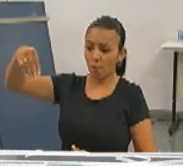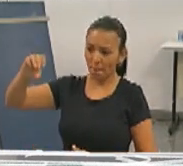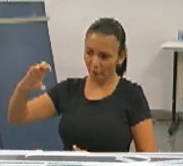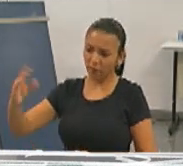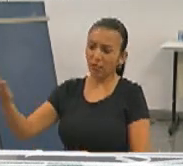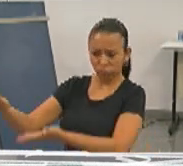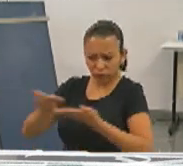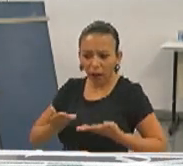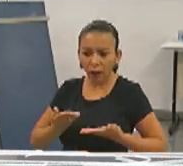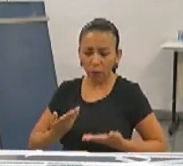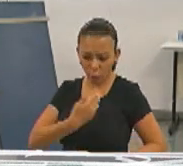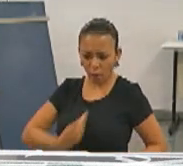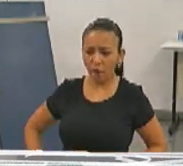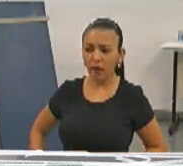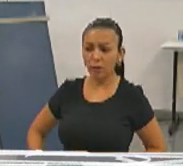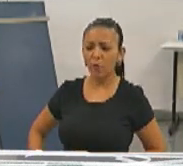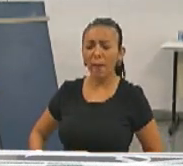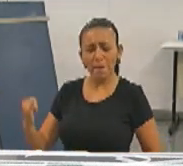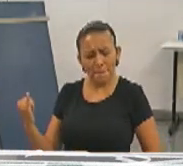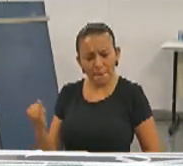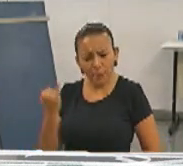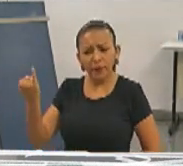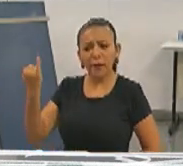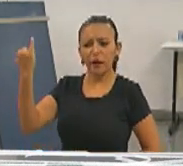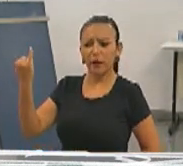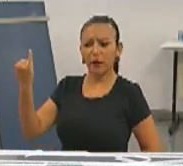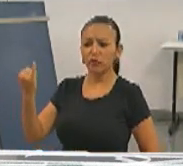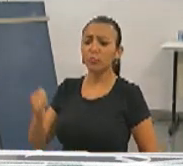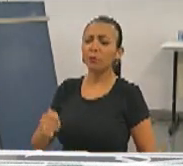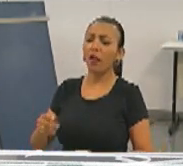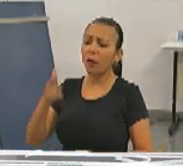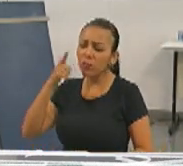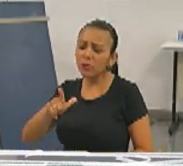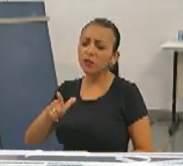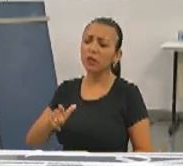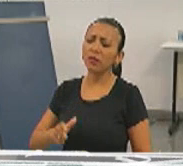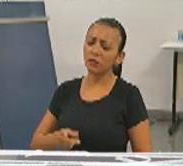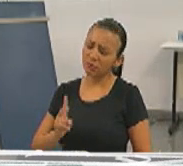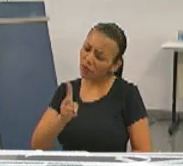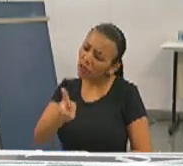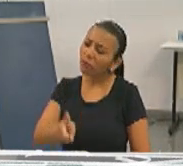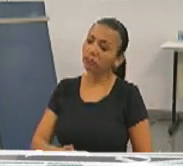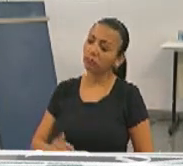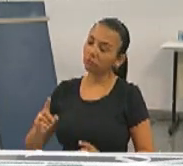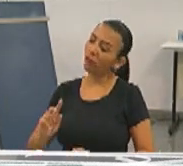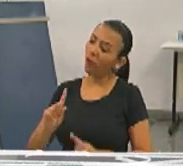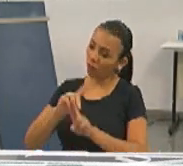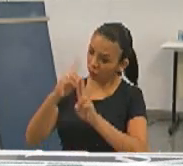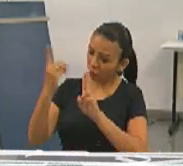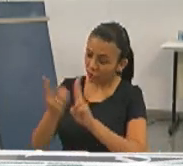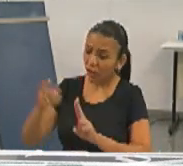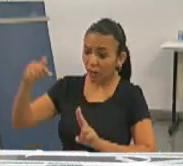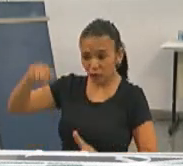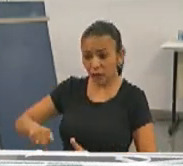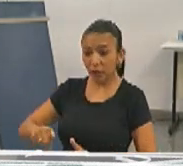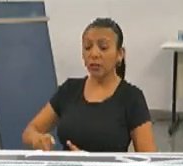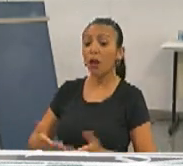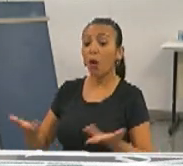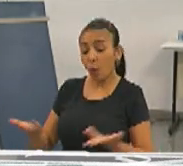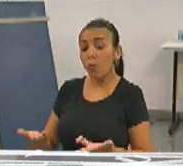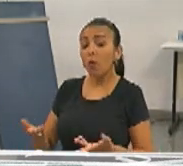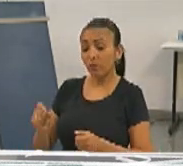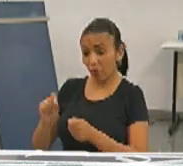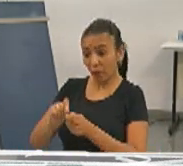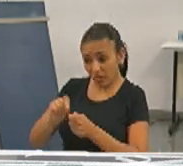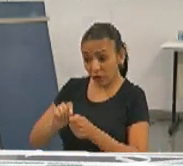fontes governamentais. Isso é muito importante para a manutenção da nossa universidade e para investimento, né, como está sendo feito aqui